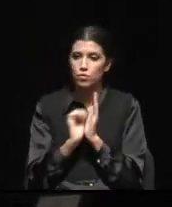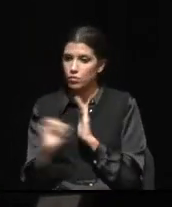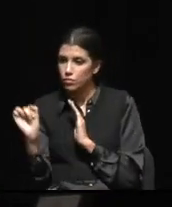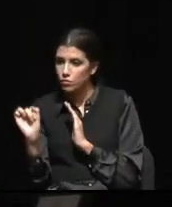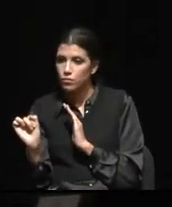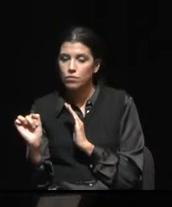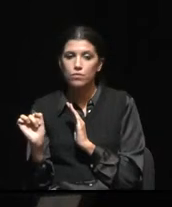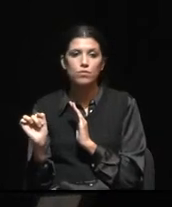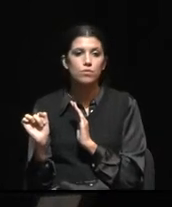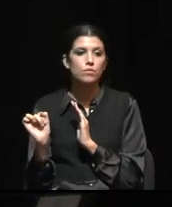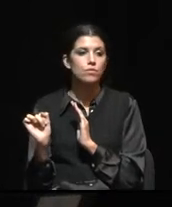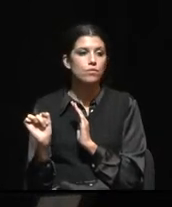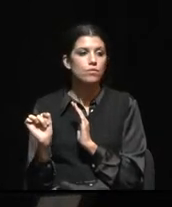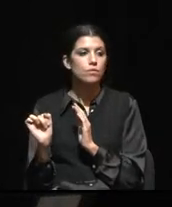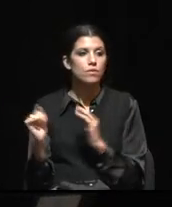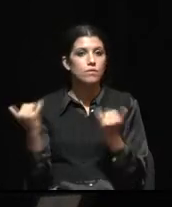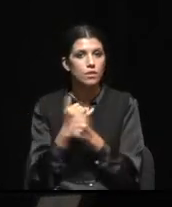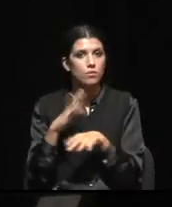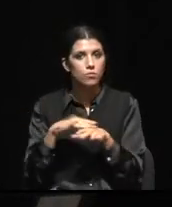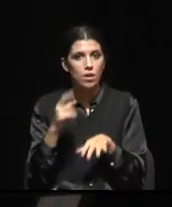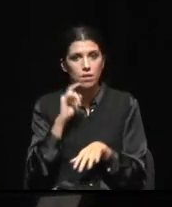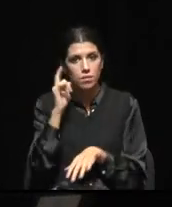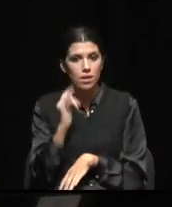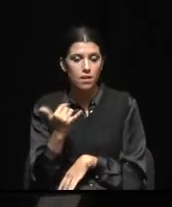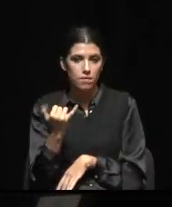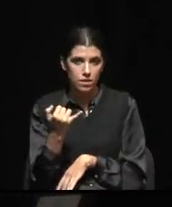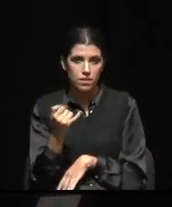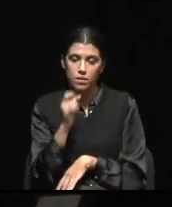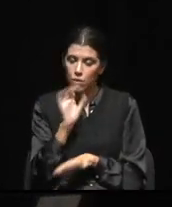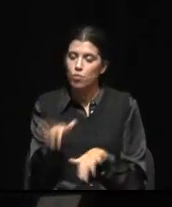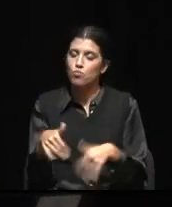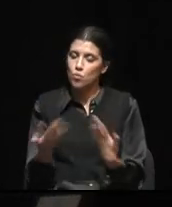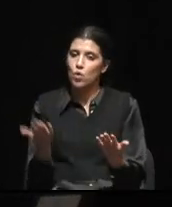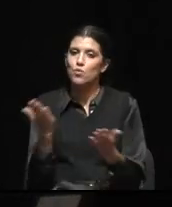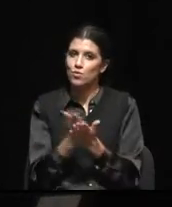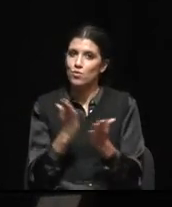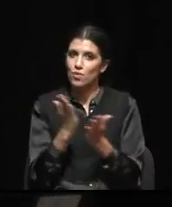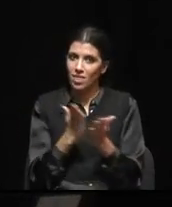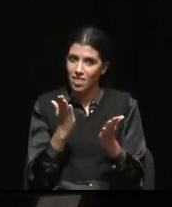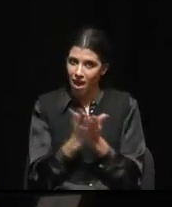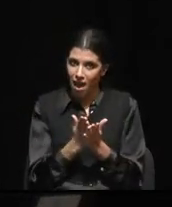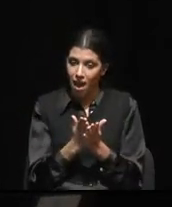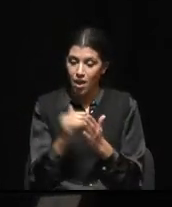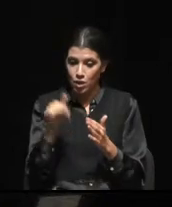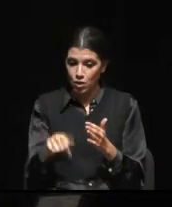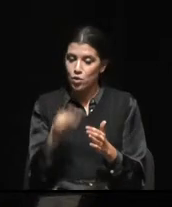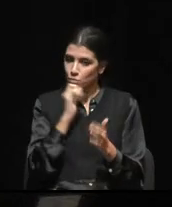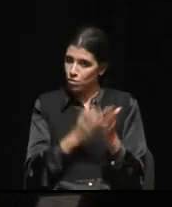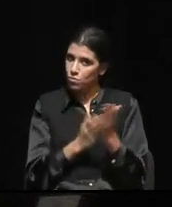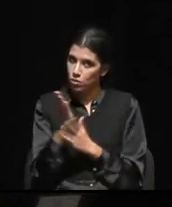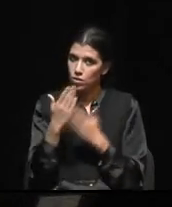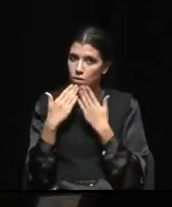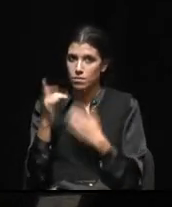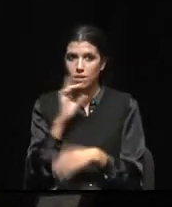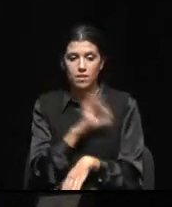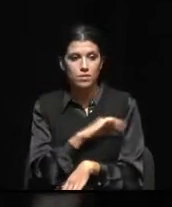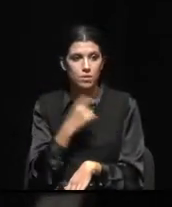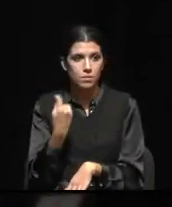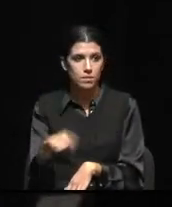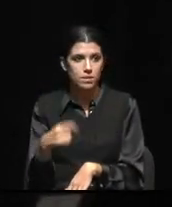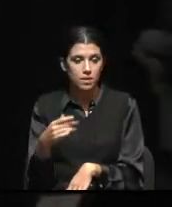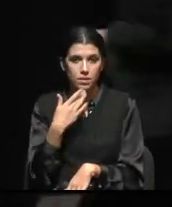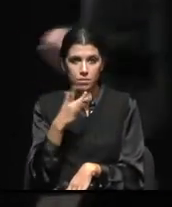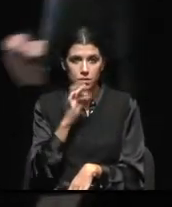todos nós felizmente foi graças ao 25 de Abril que podemos estudar e que hoje ainda podemos Muito obrigado senhora Presidente